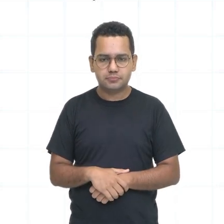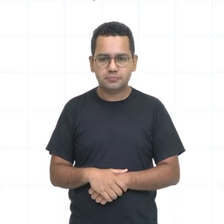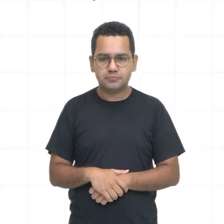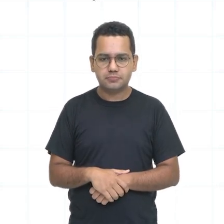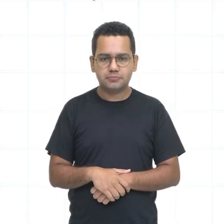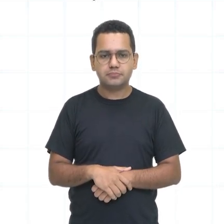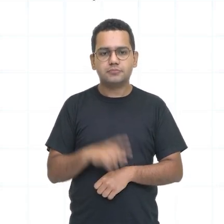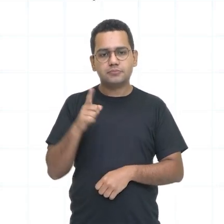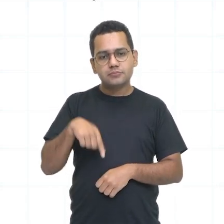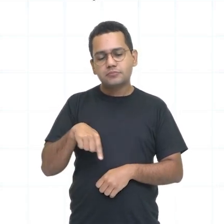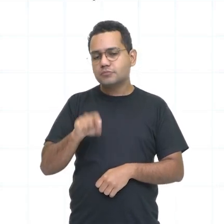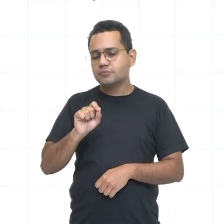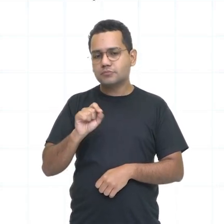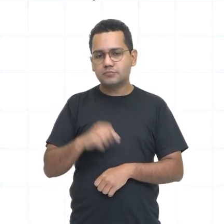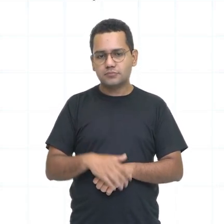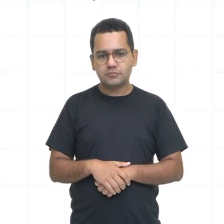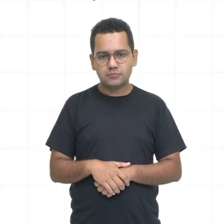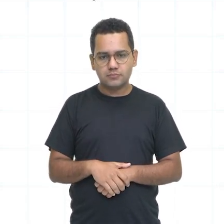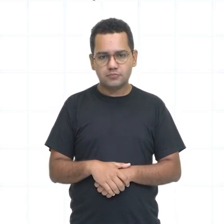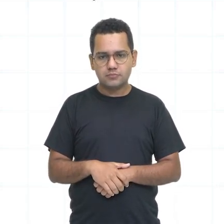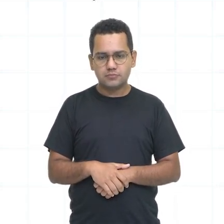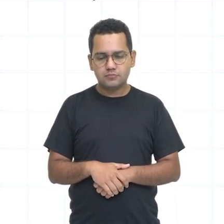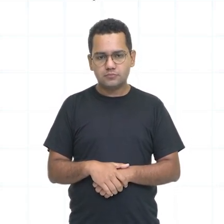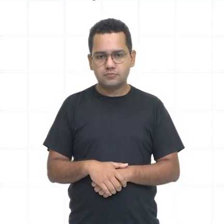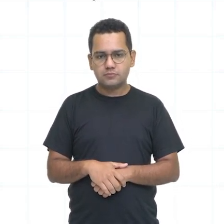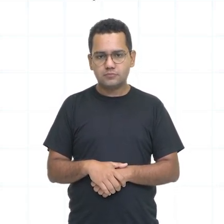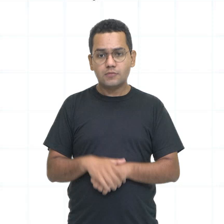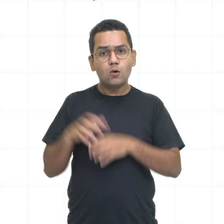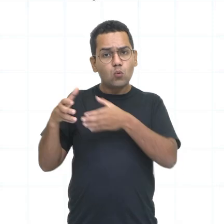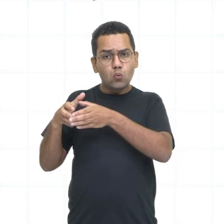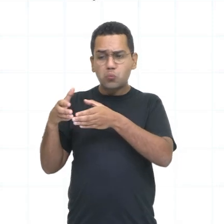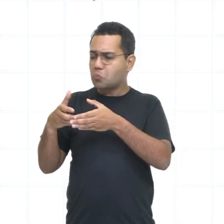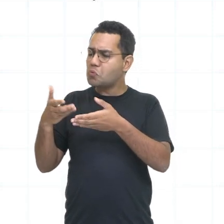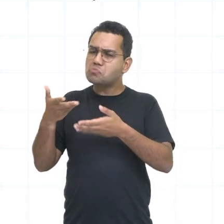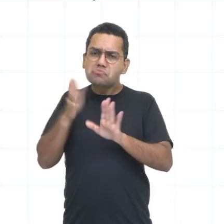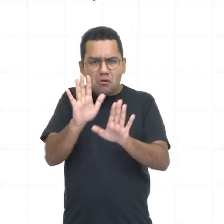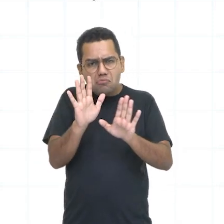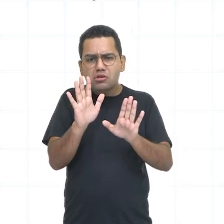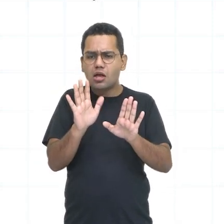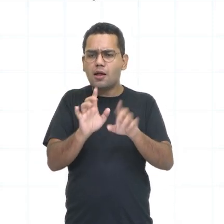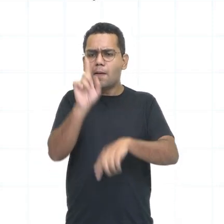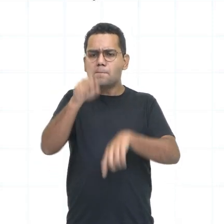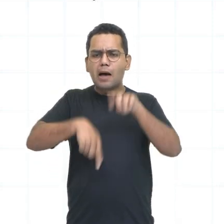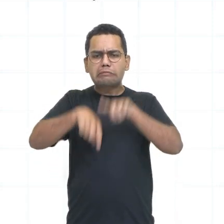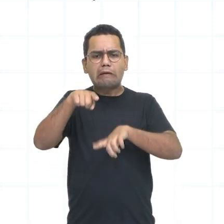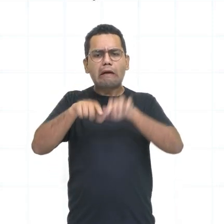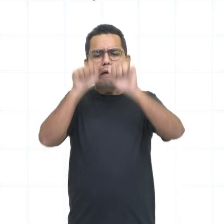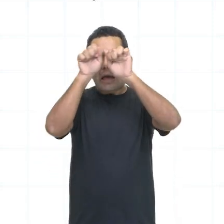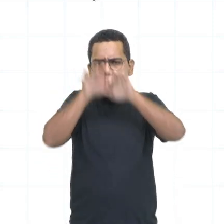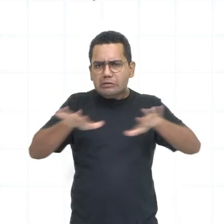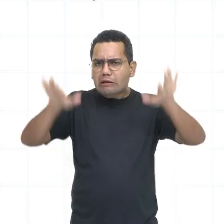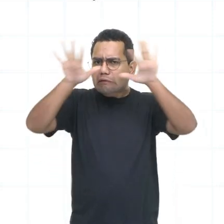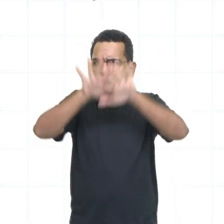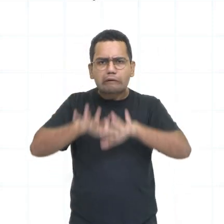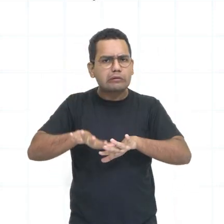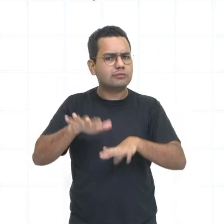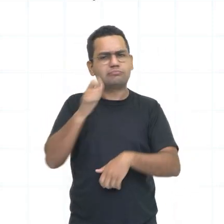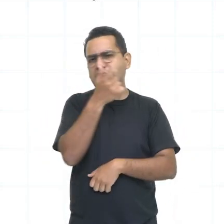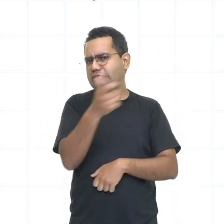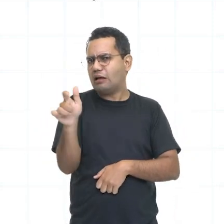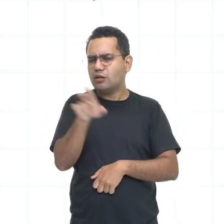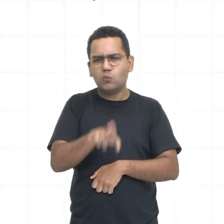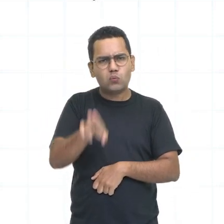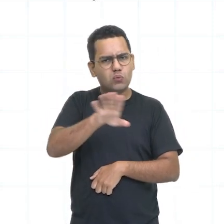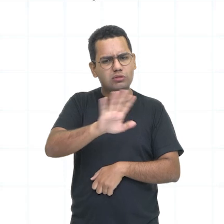na objetividade. Então, eles não usavam recursos abstracionistas, ou seja, arte